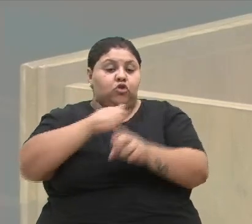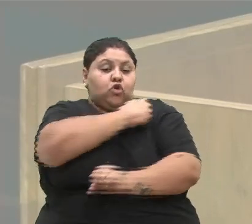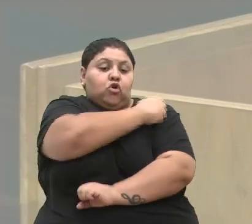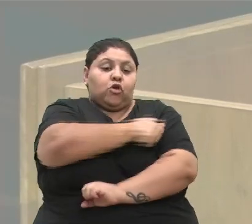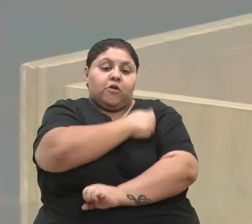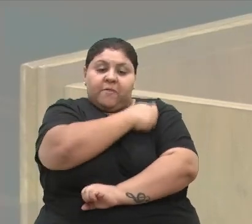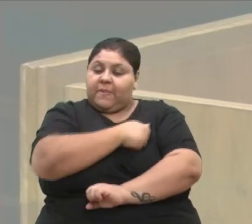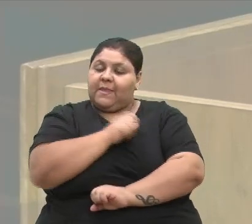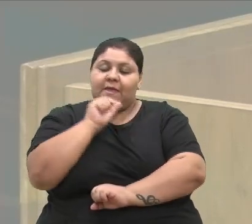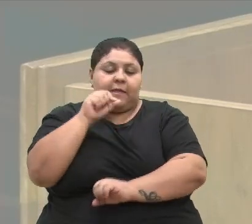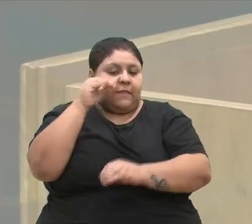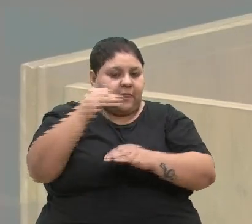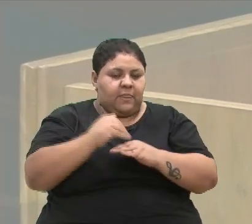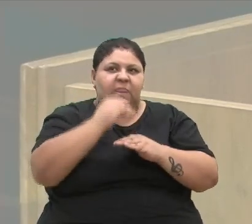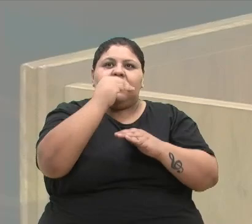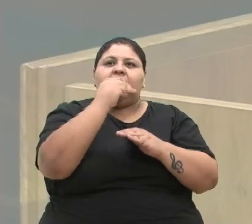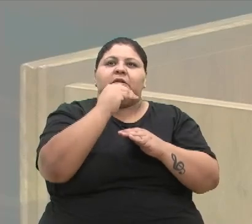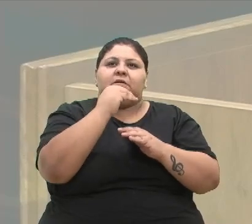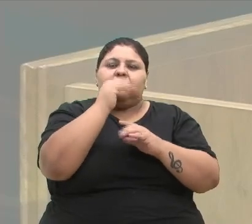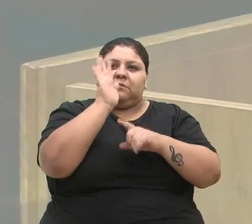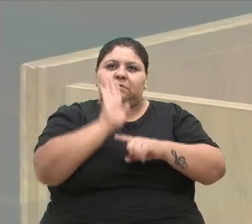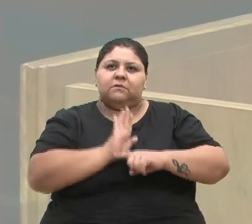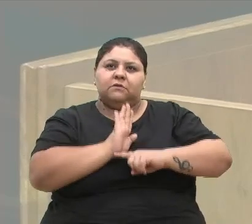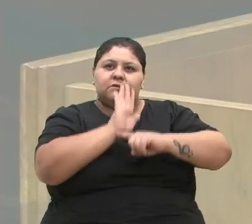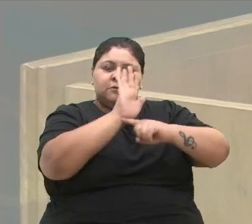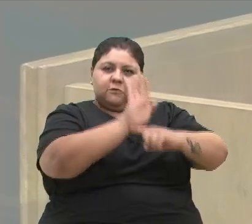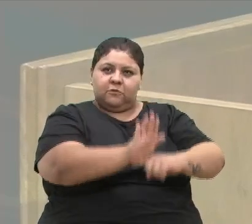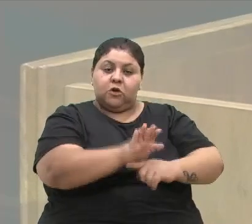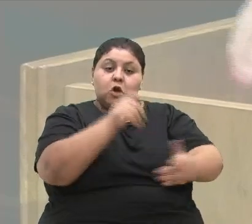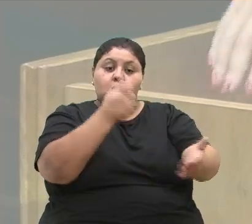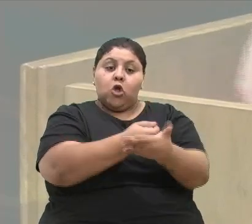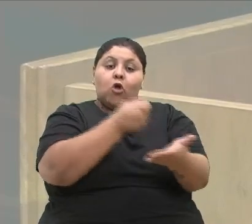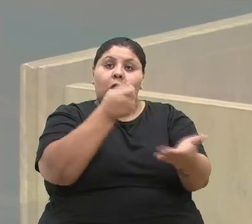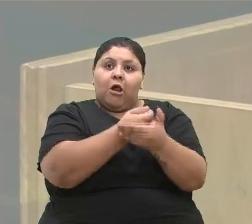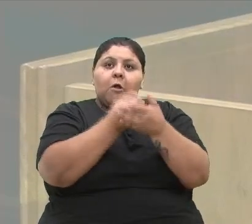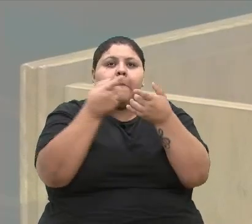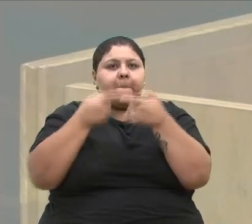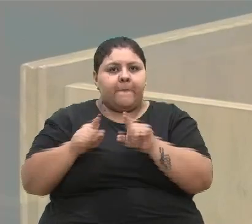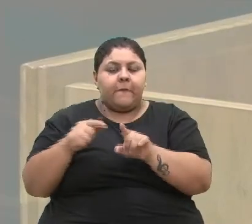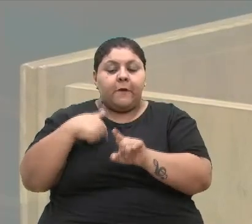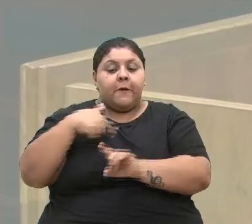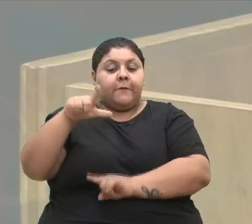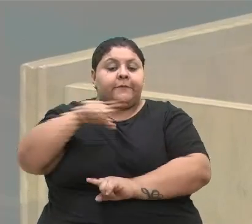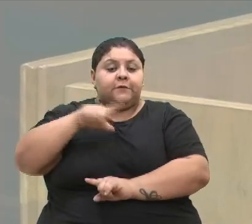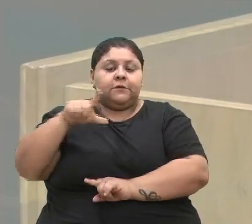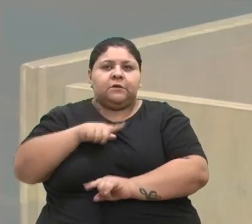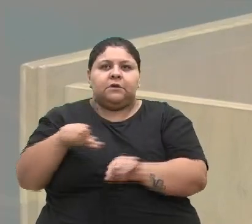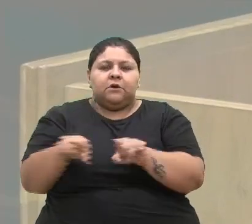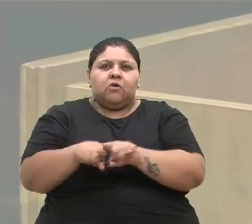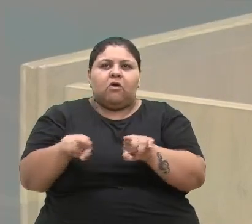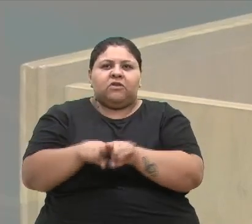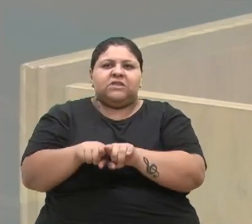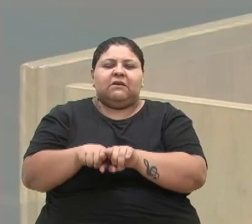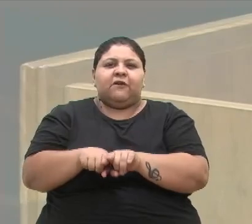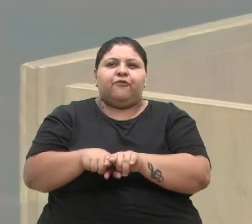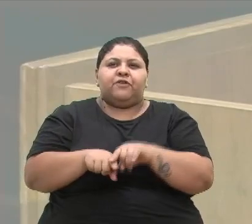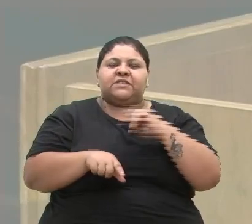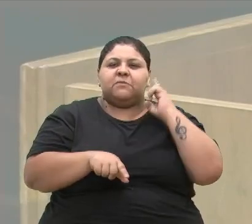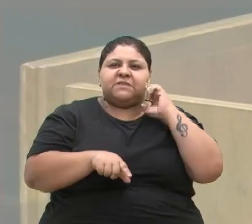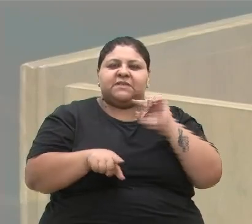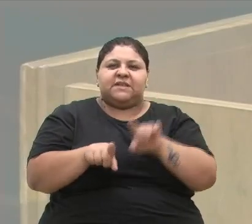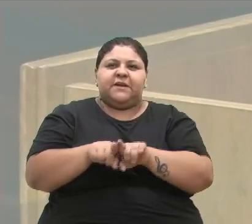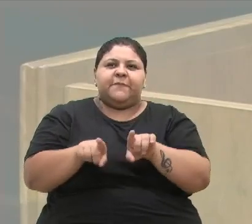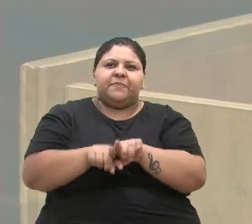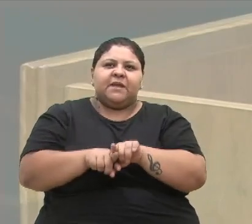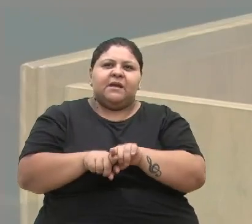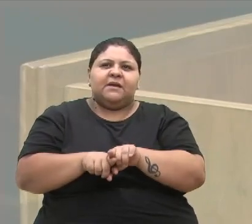quem mais será beneficiada com essa luta. Mas eu tenho aqui, para ter uma ideia, que eu não vou citar